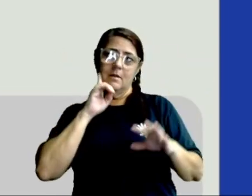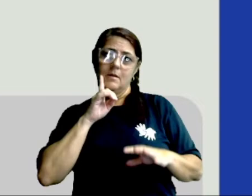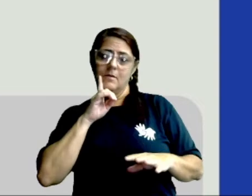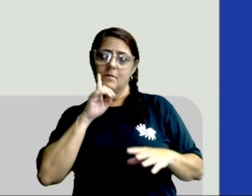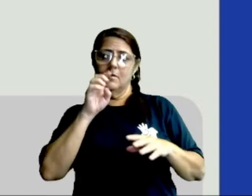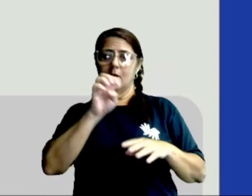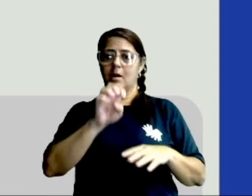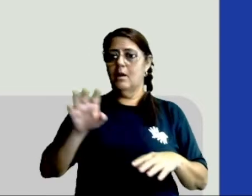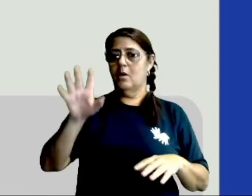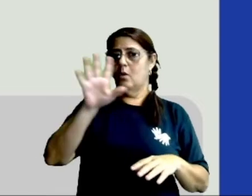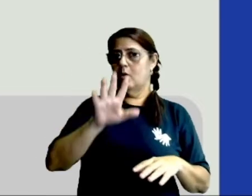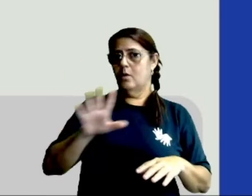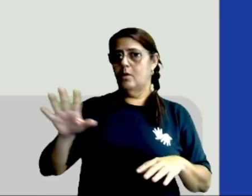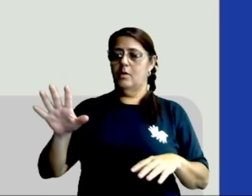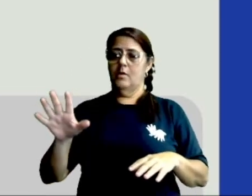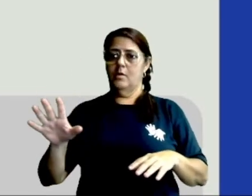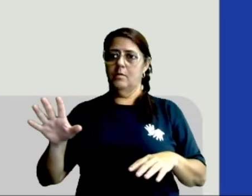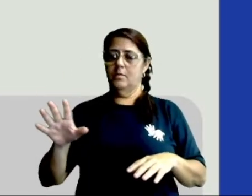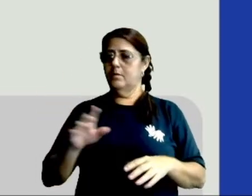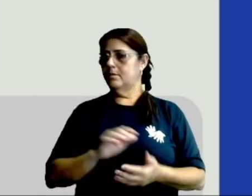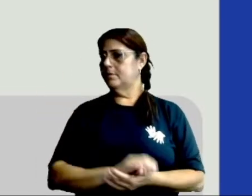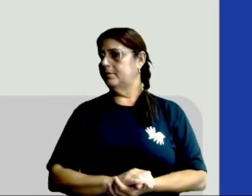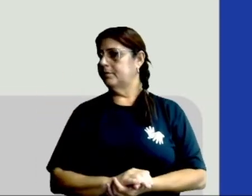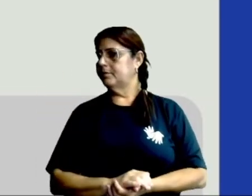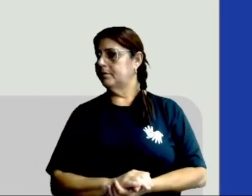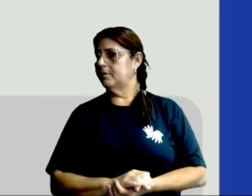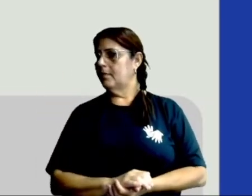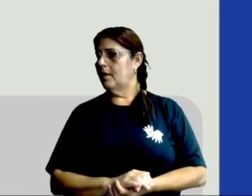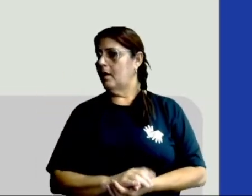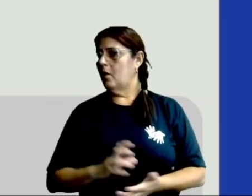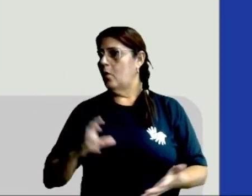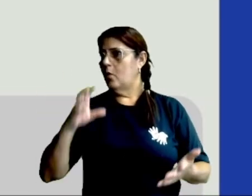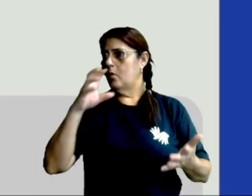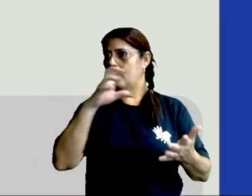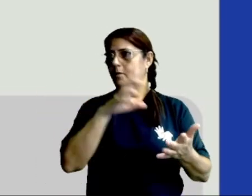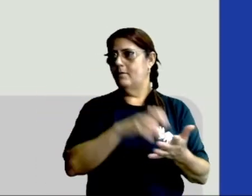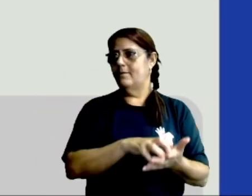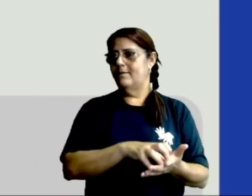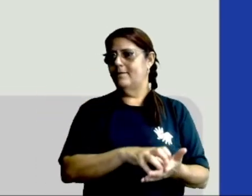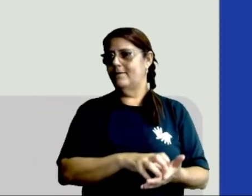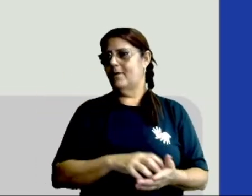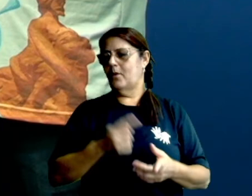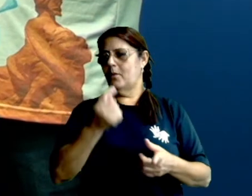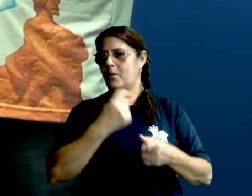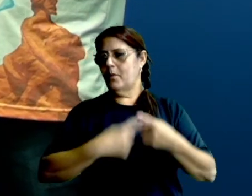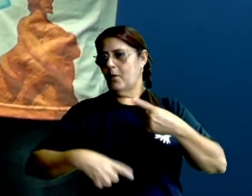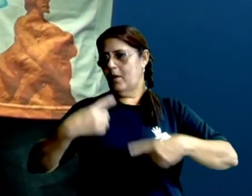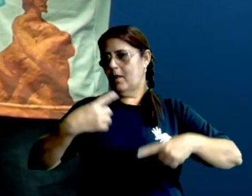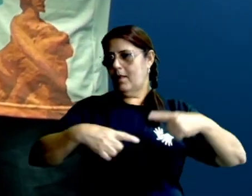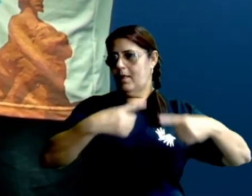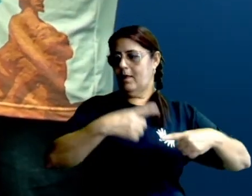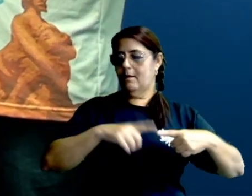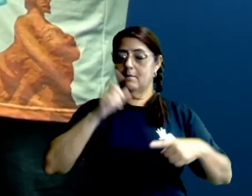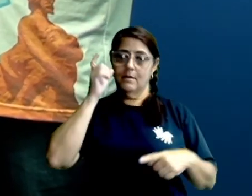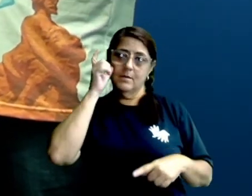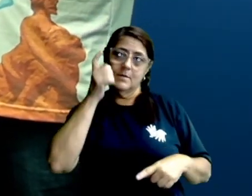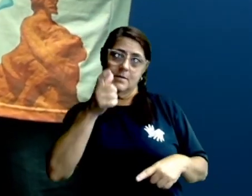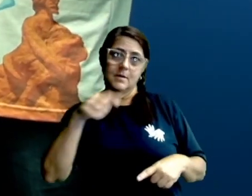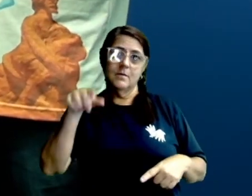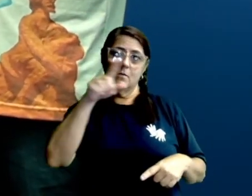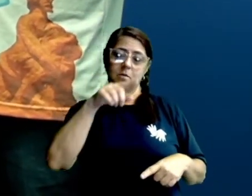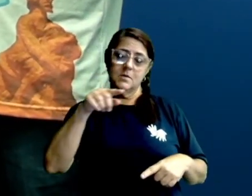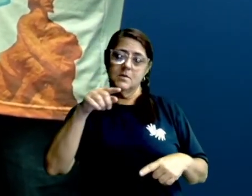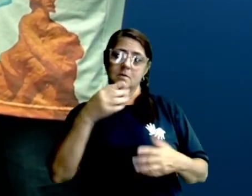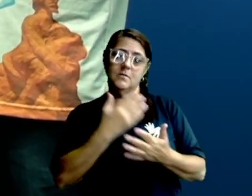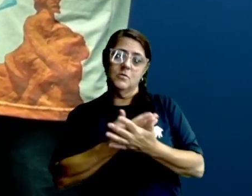localizados na Europa, como Belarus, Rússia e Ucrânia. Então é uma divisão política bastante interessante, que vocês vão ver